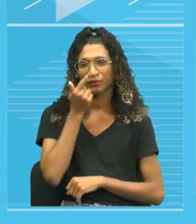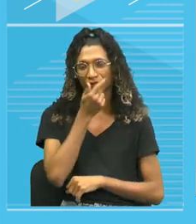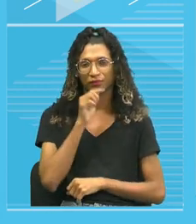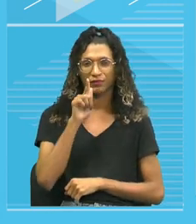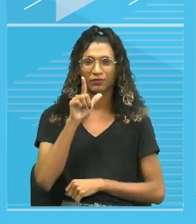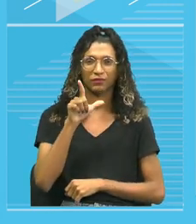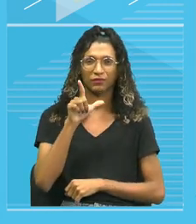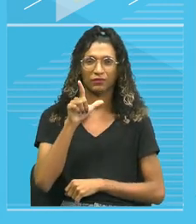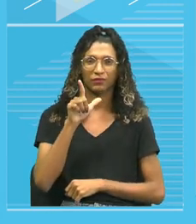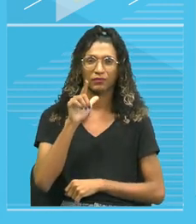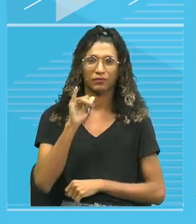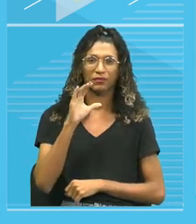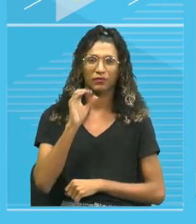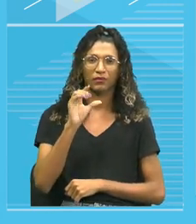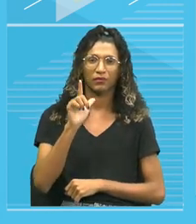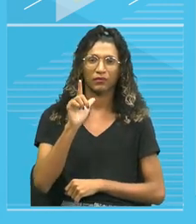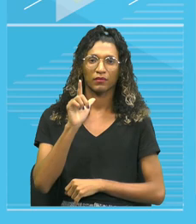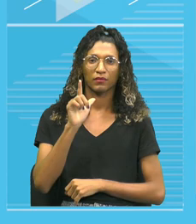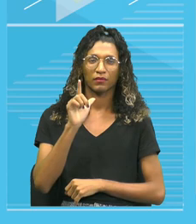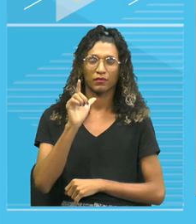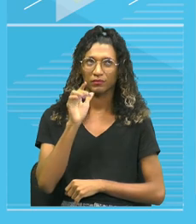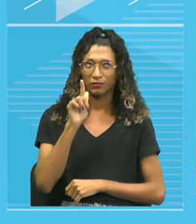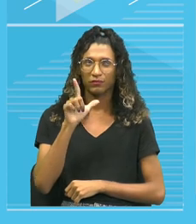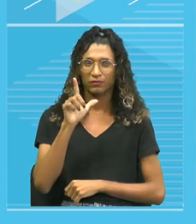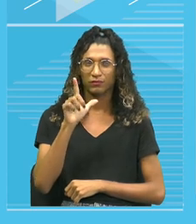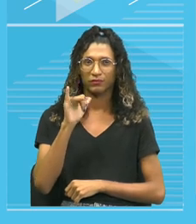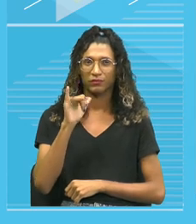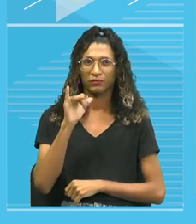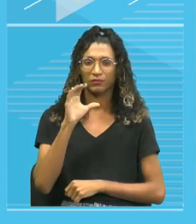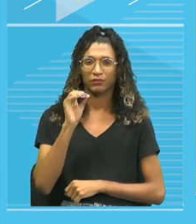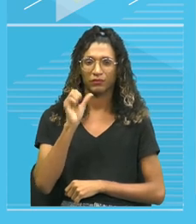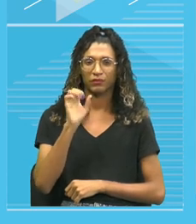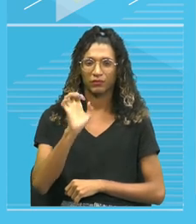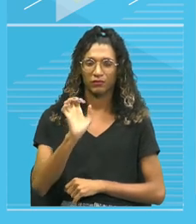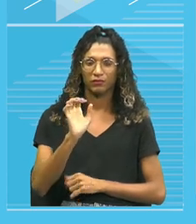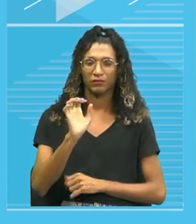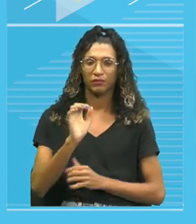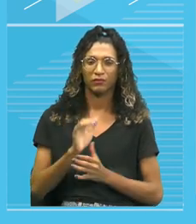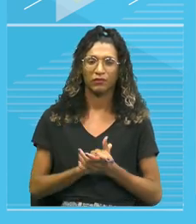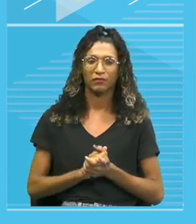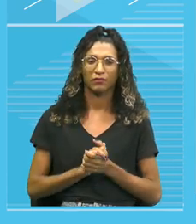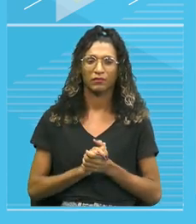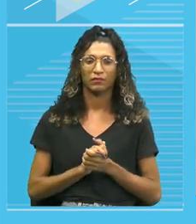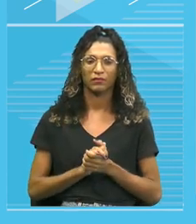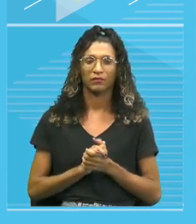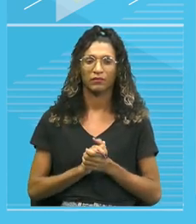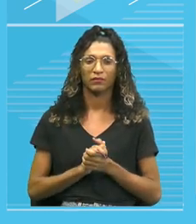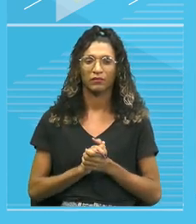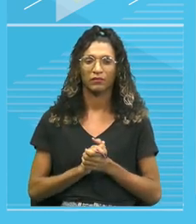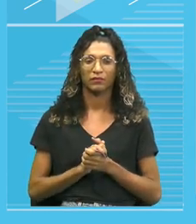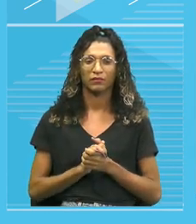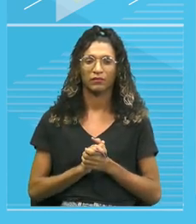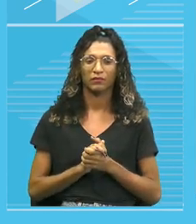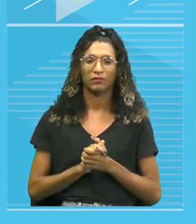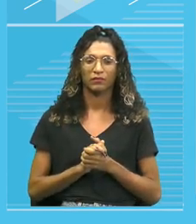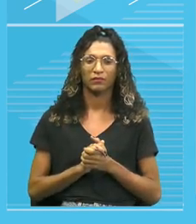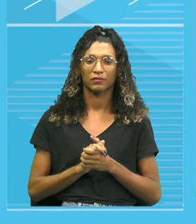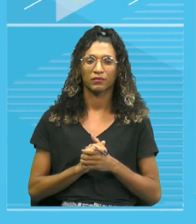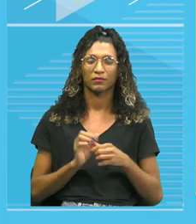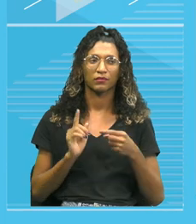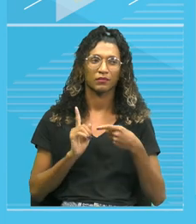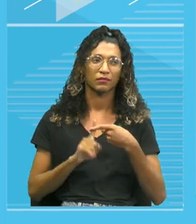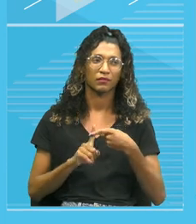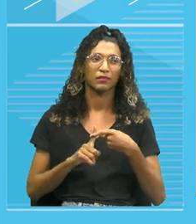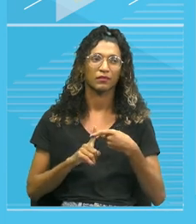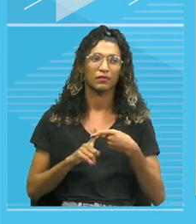C6 h12 o 6 mas o gás oxigênio vamos